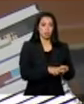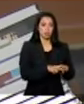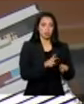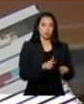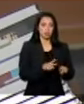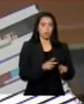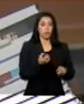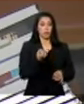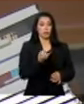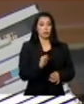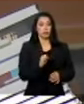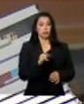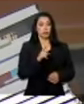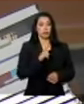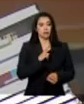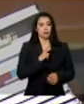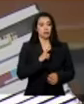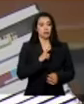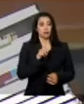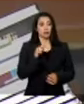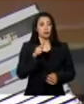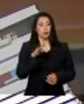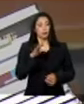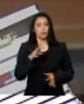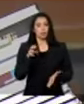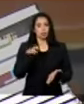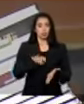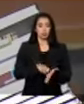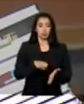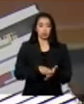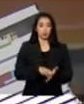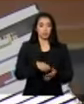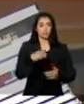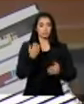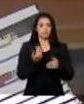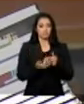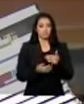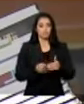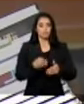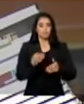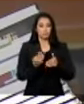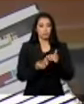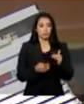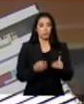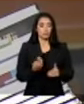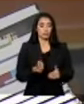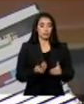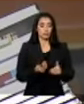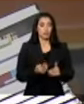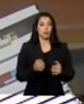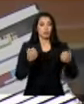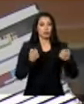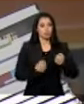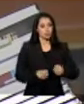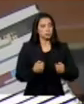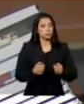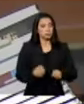maior do ato condenatório. Sucessivamente, buscou fosse determinado